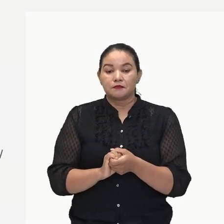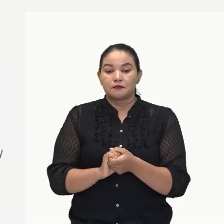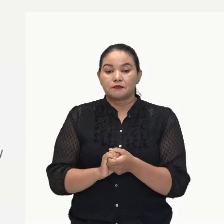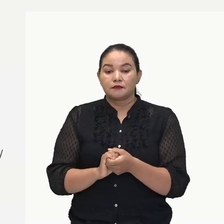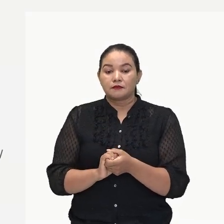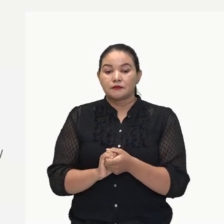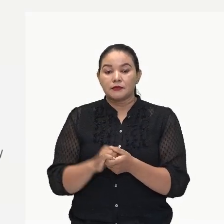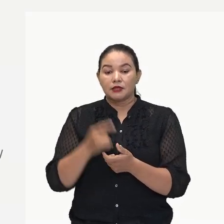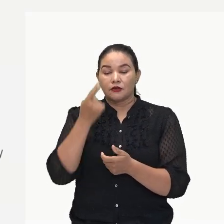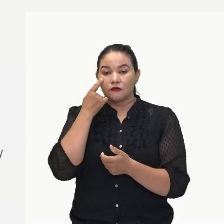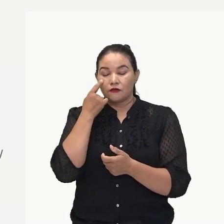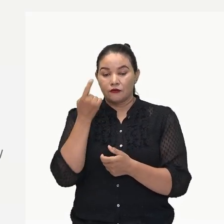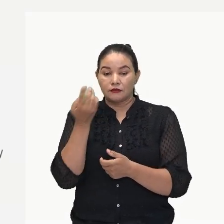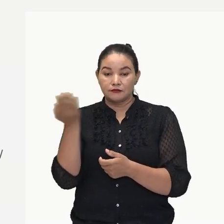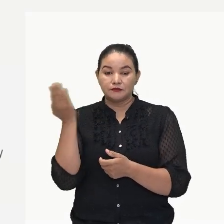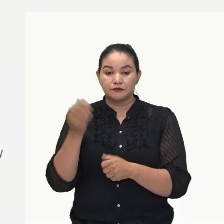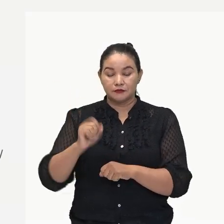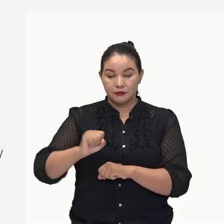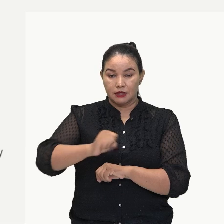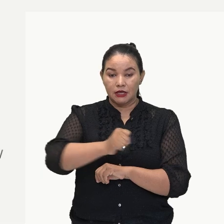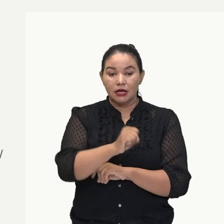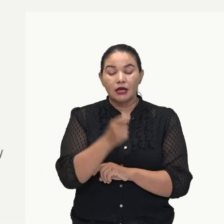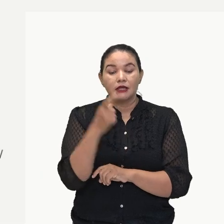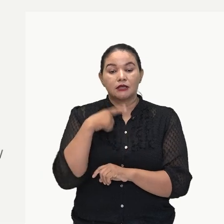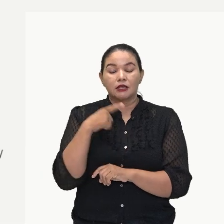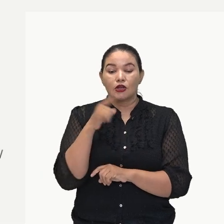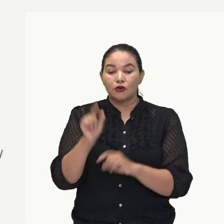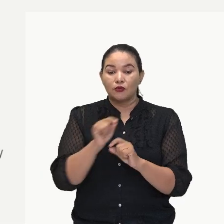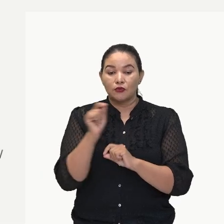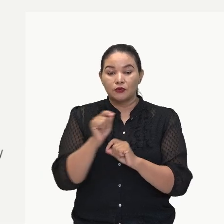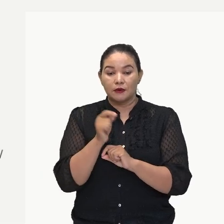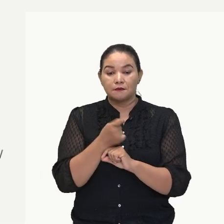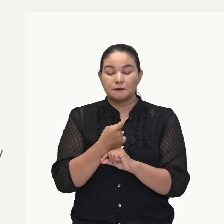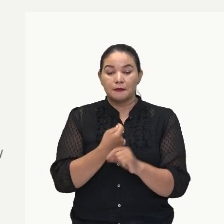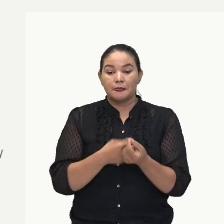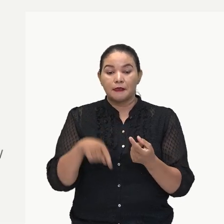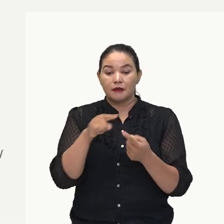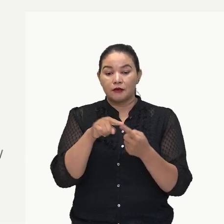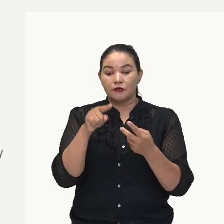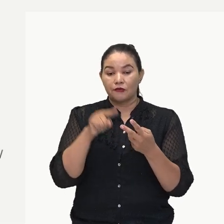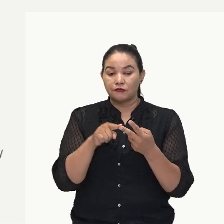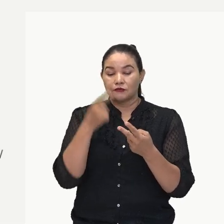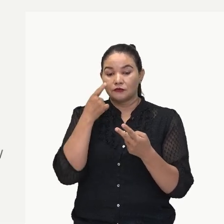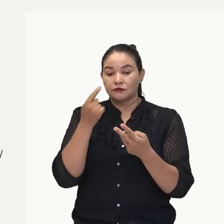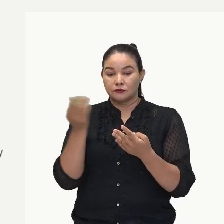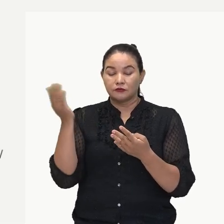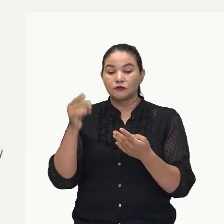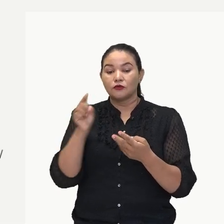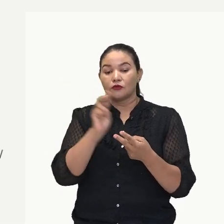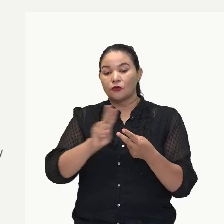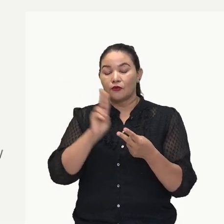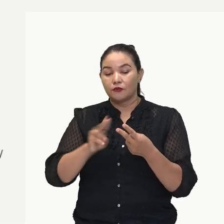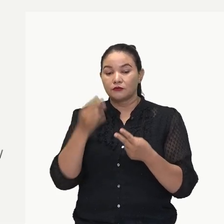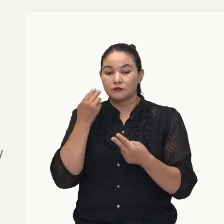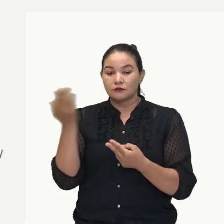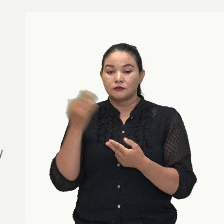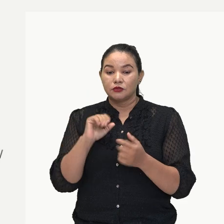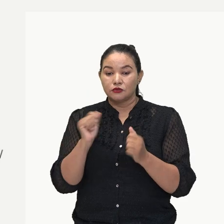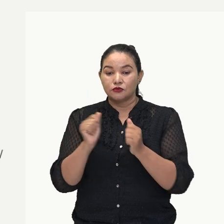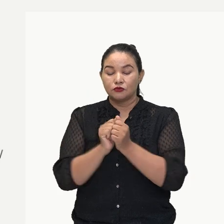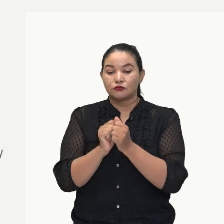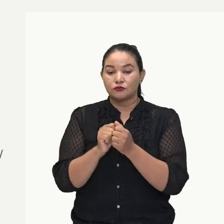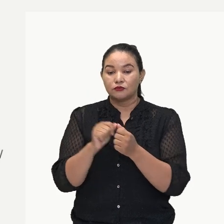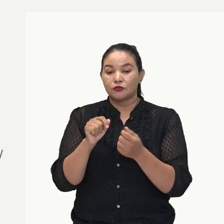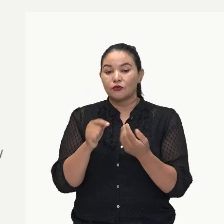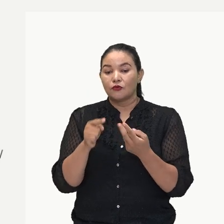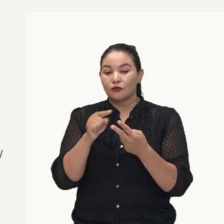Na parte da Tailândia, né, teremos aqui a Malásia e a Indonésia, junto com